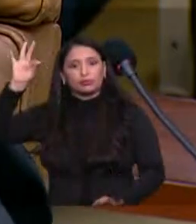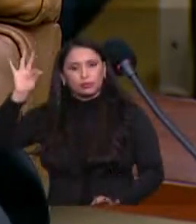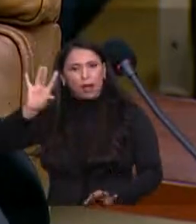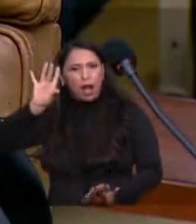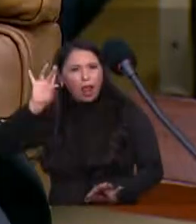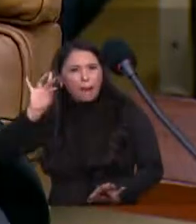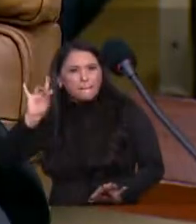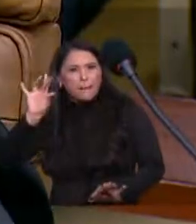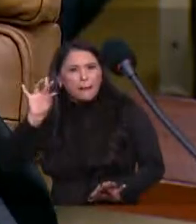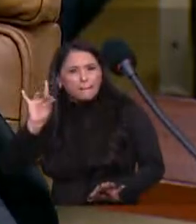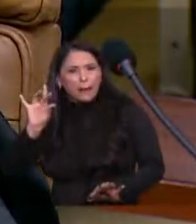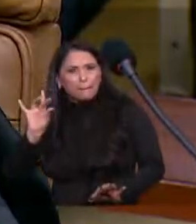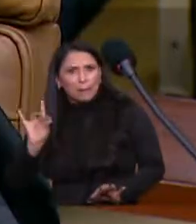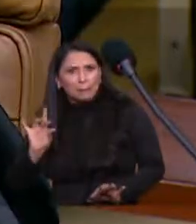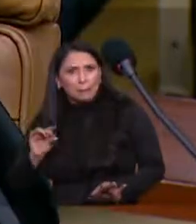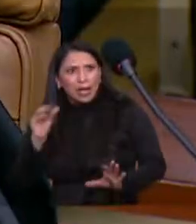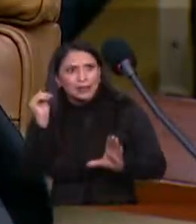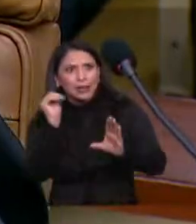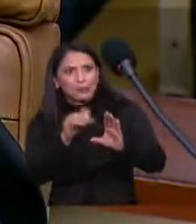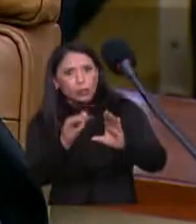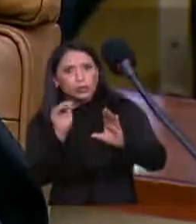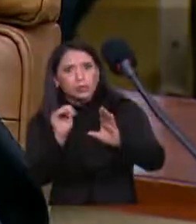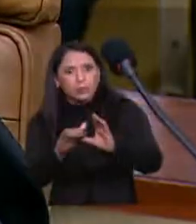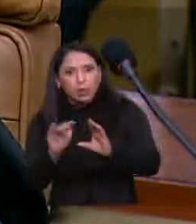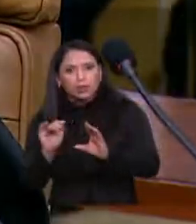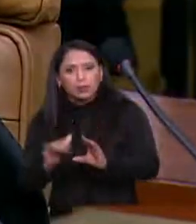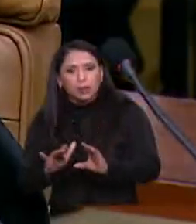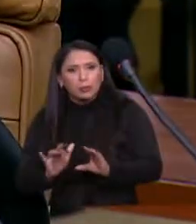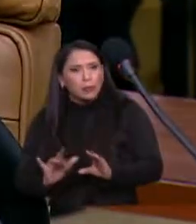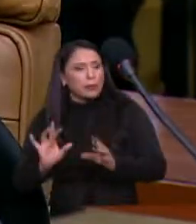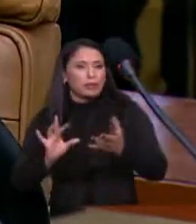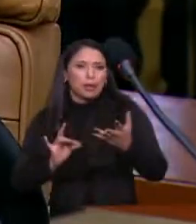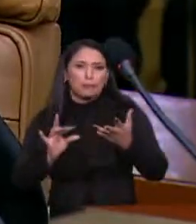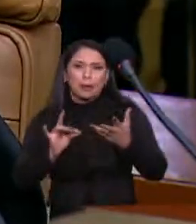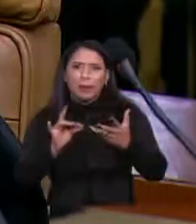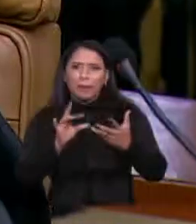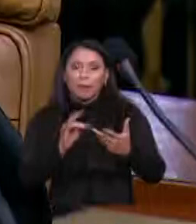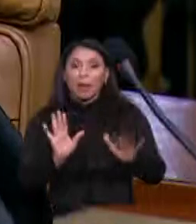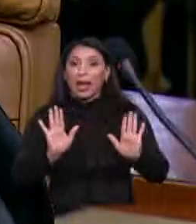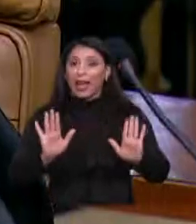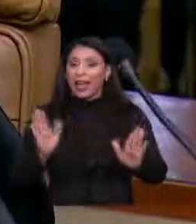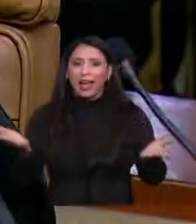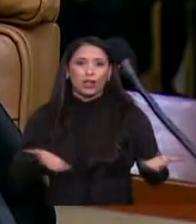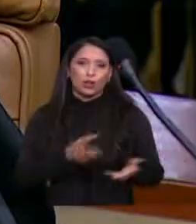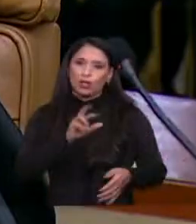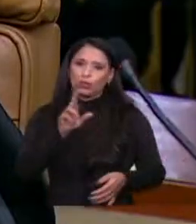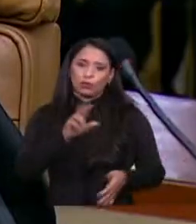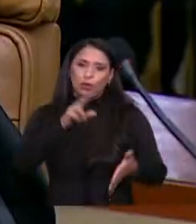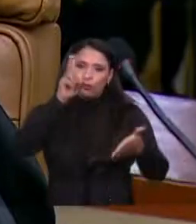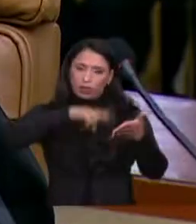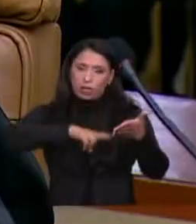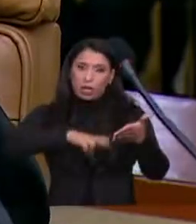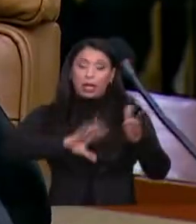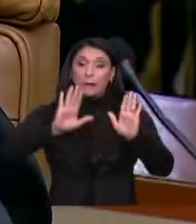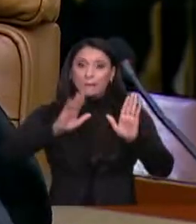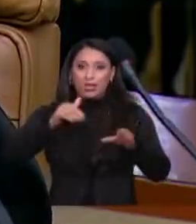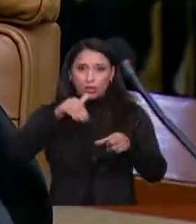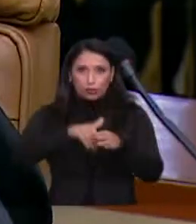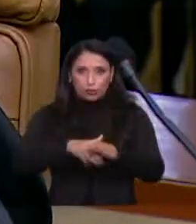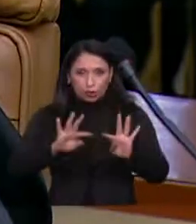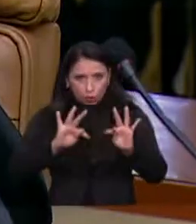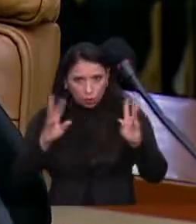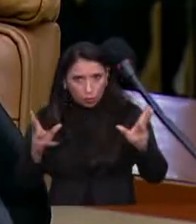o menu dentro depósito a depósito e aqui me exclude fazer a leitura Mas eles estão detalhados